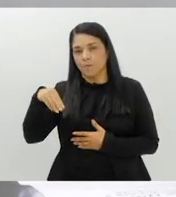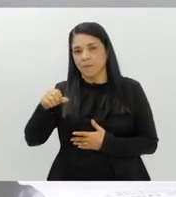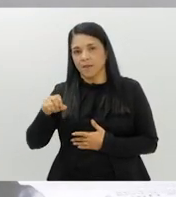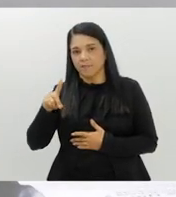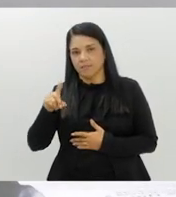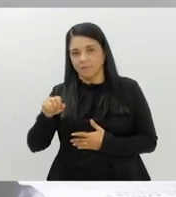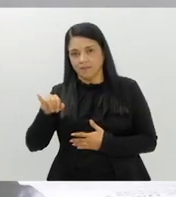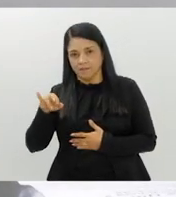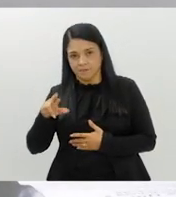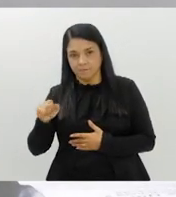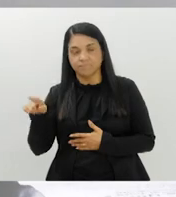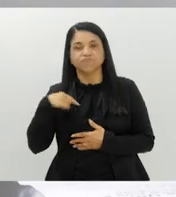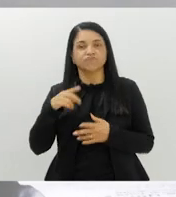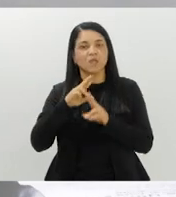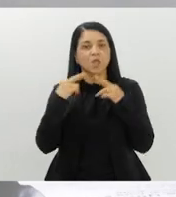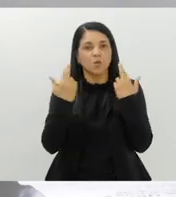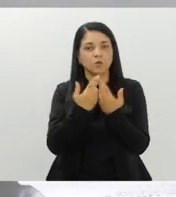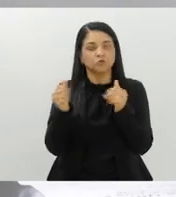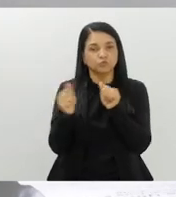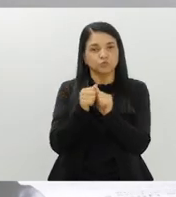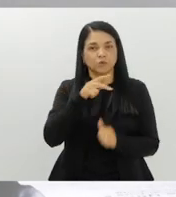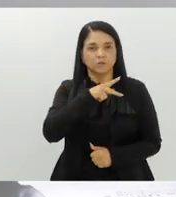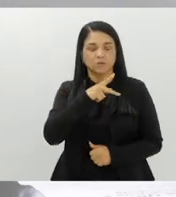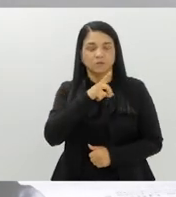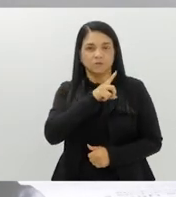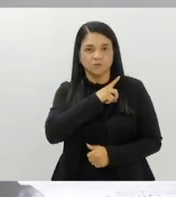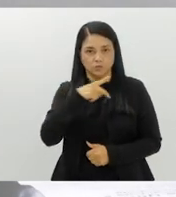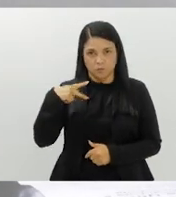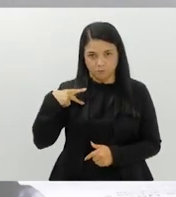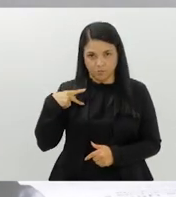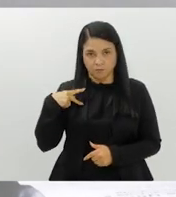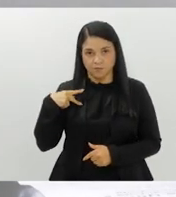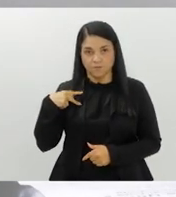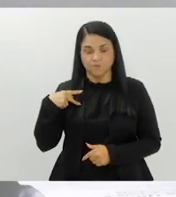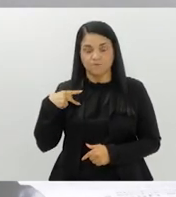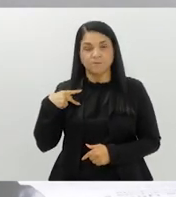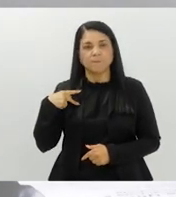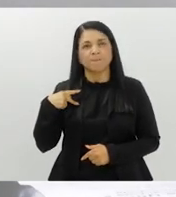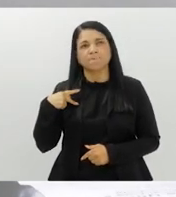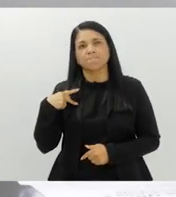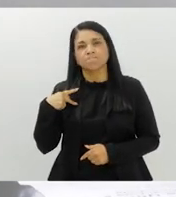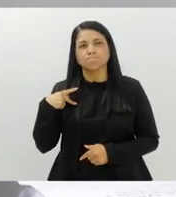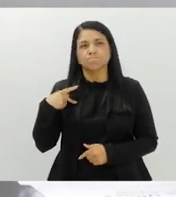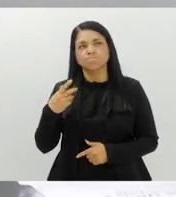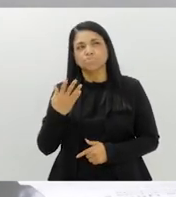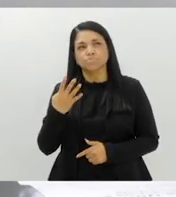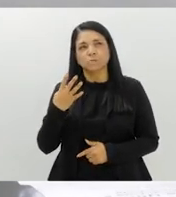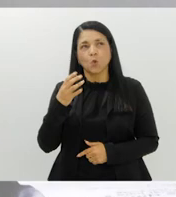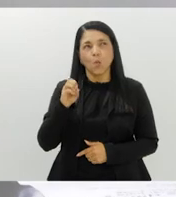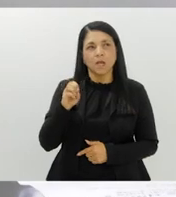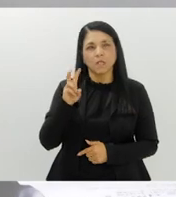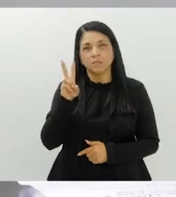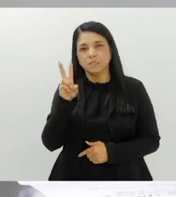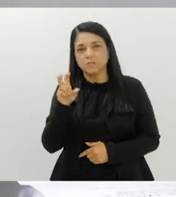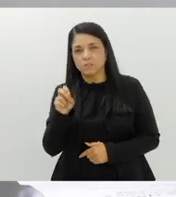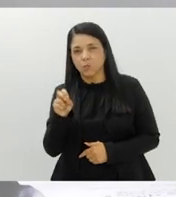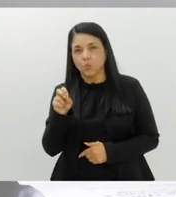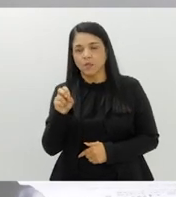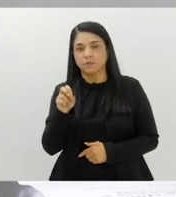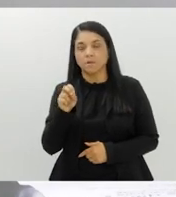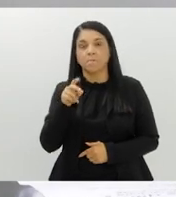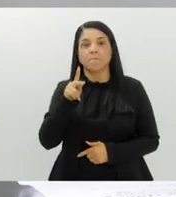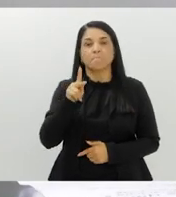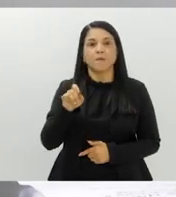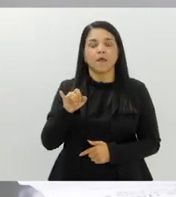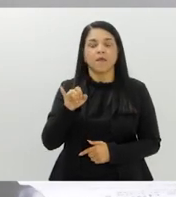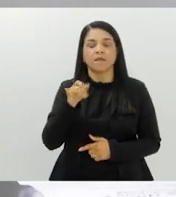lá com a Defensoria Pública e cerca de entre 40 e 50 pais e mães